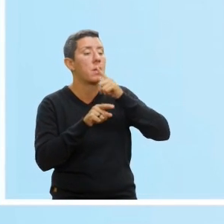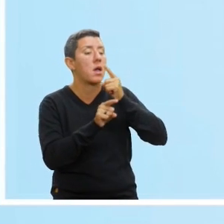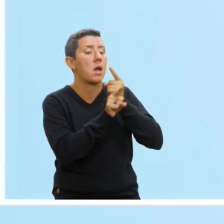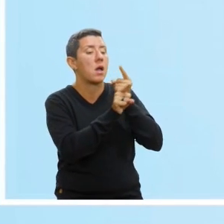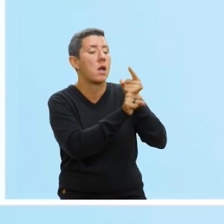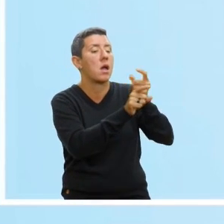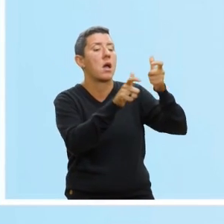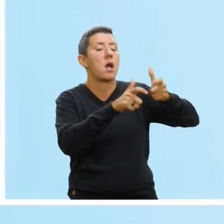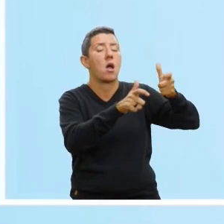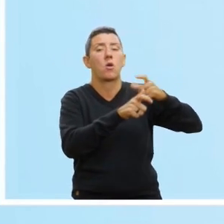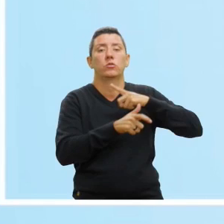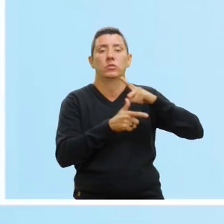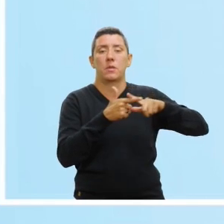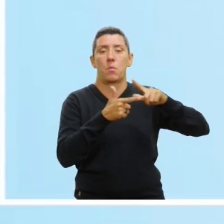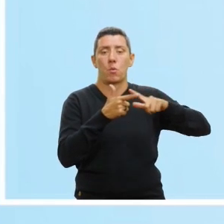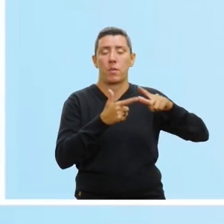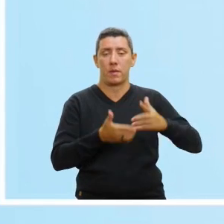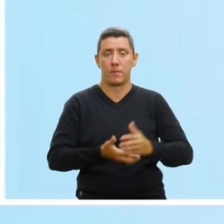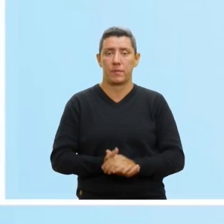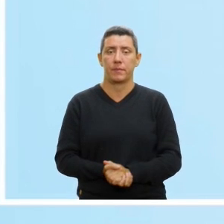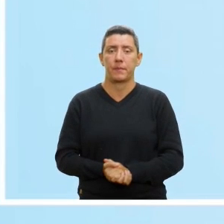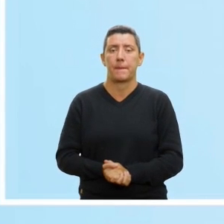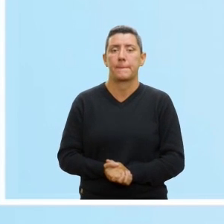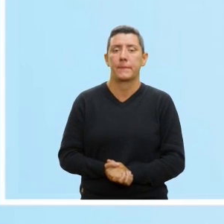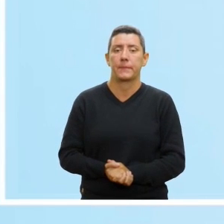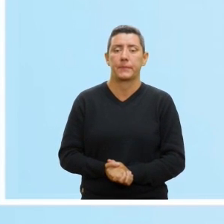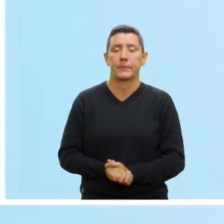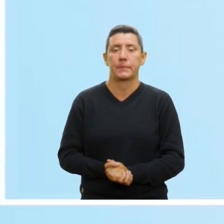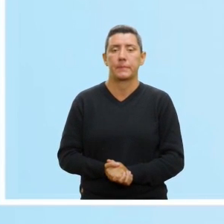identificar onde teve um problema na rede. Tá?